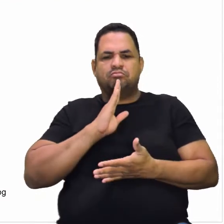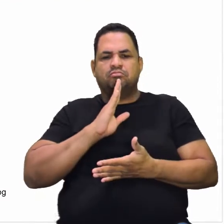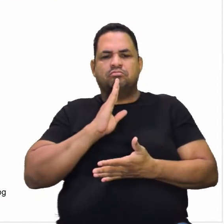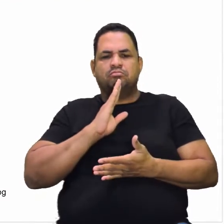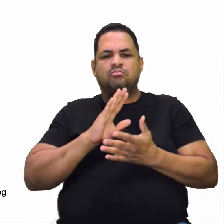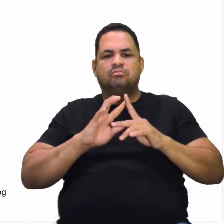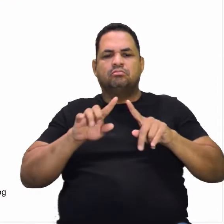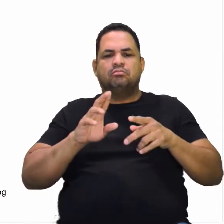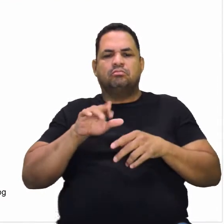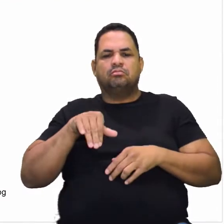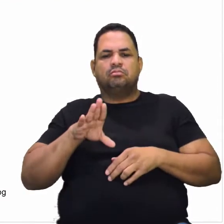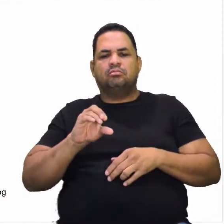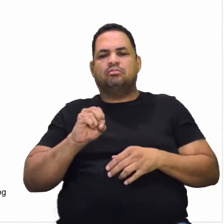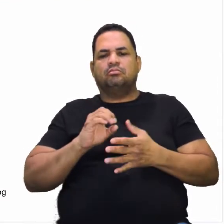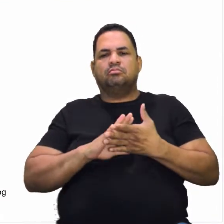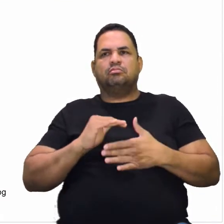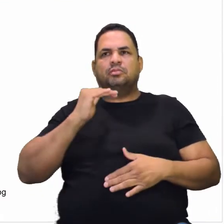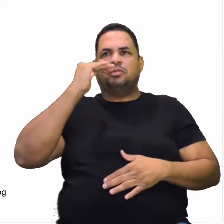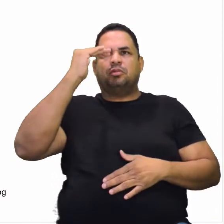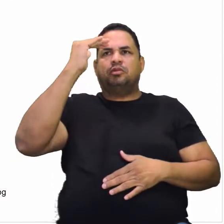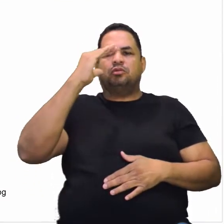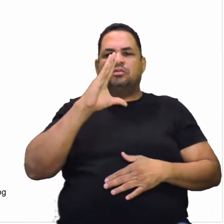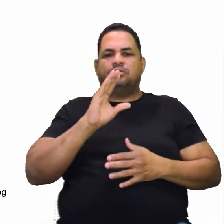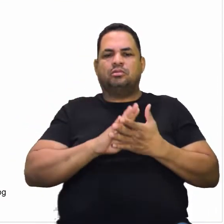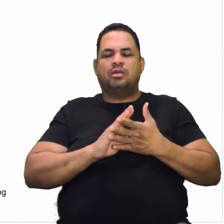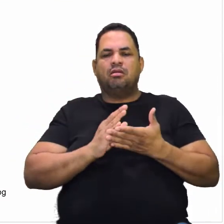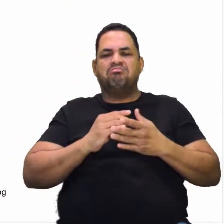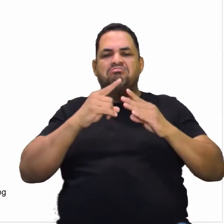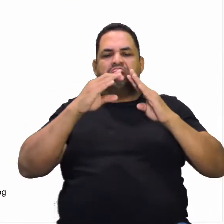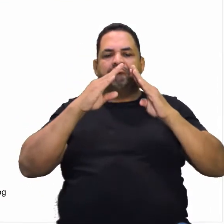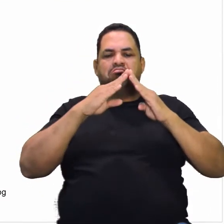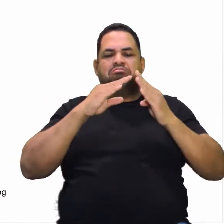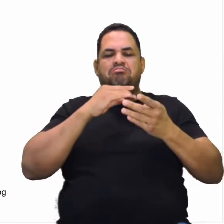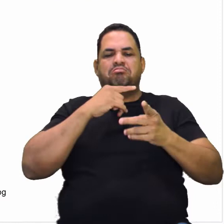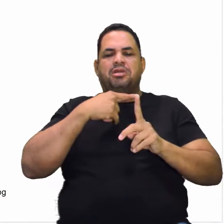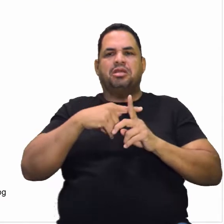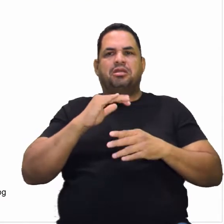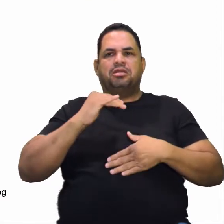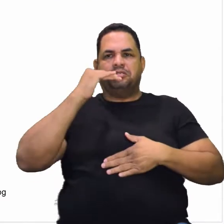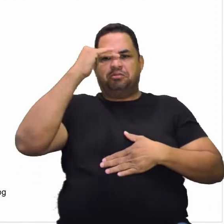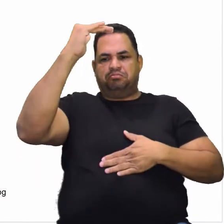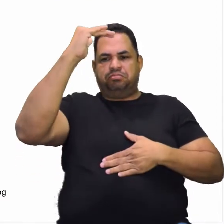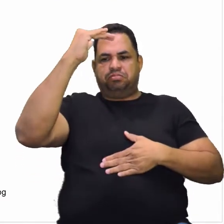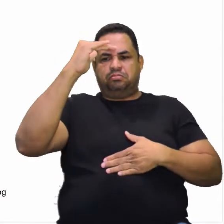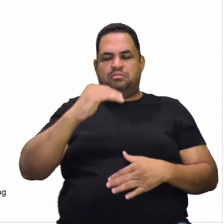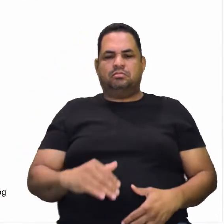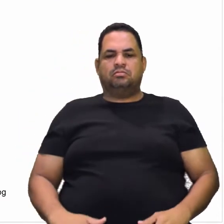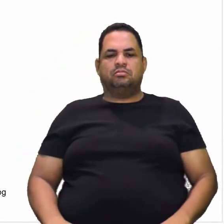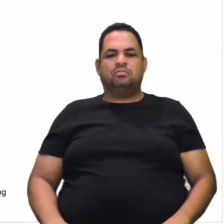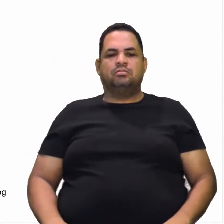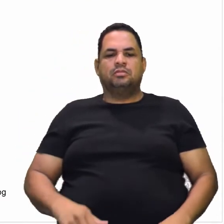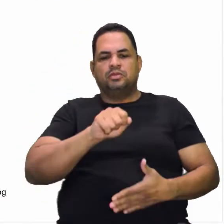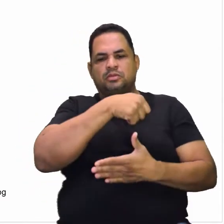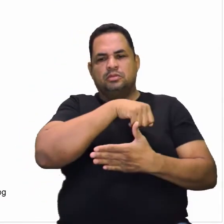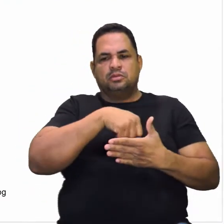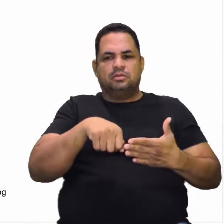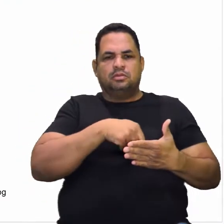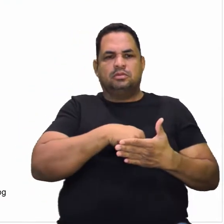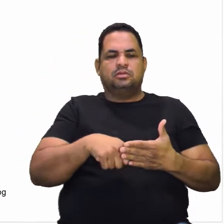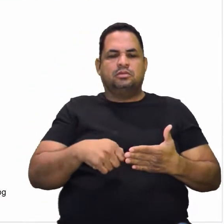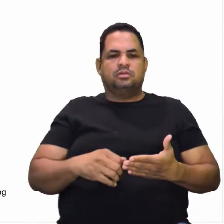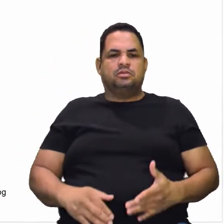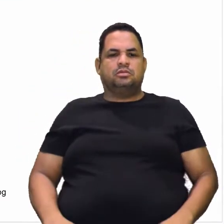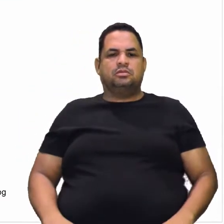o alto clero aí, os altos cargos, os escribas,